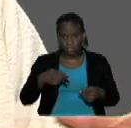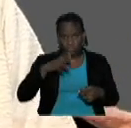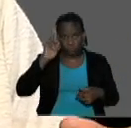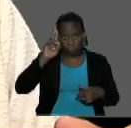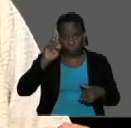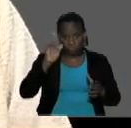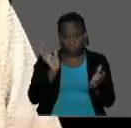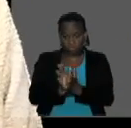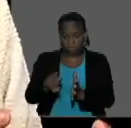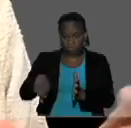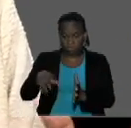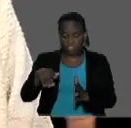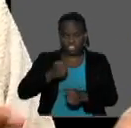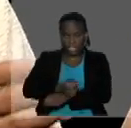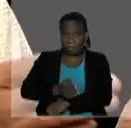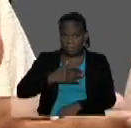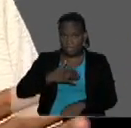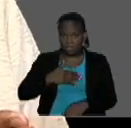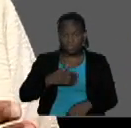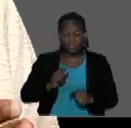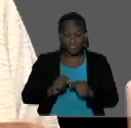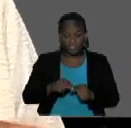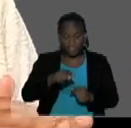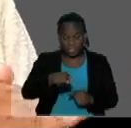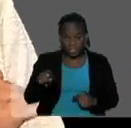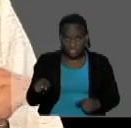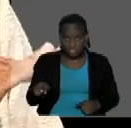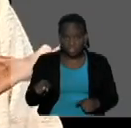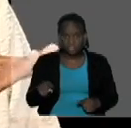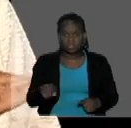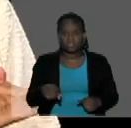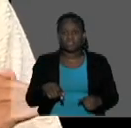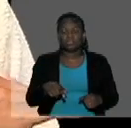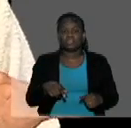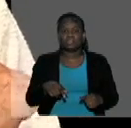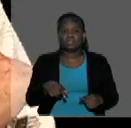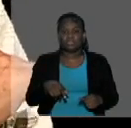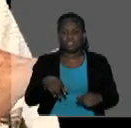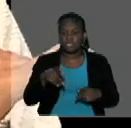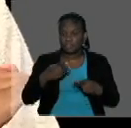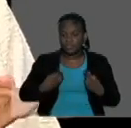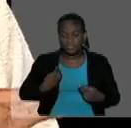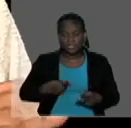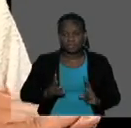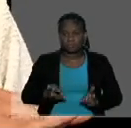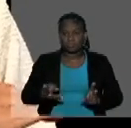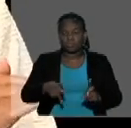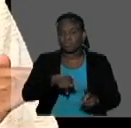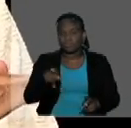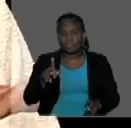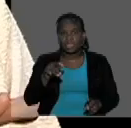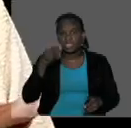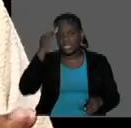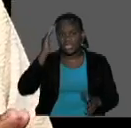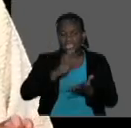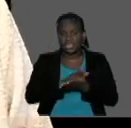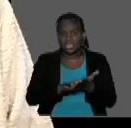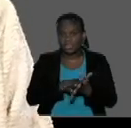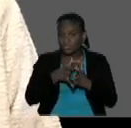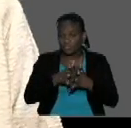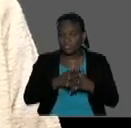escravos, de escravizados, que ele diz, olha, façam isso que eles pro resto da vida eles não vão se